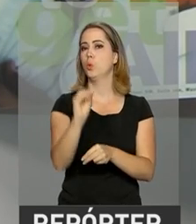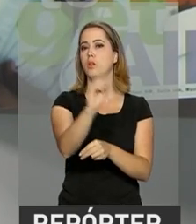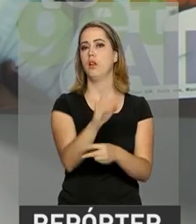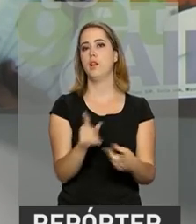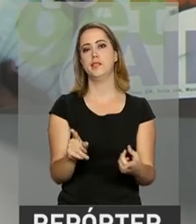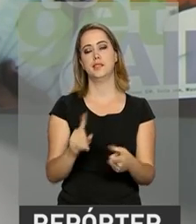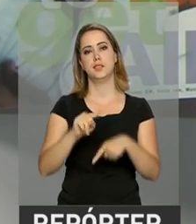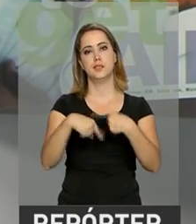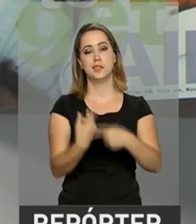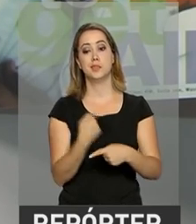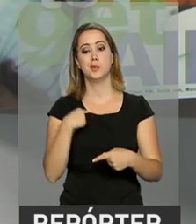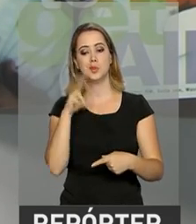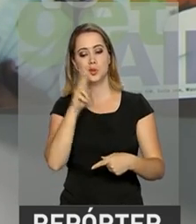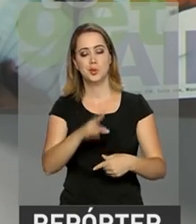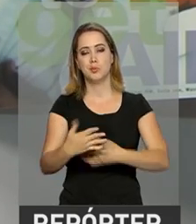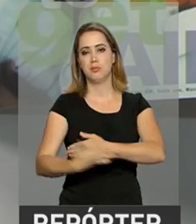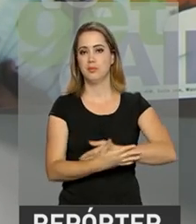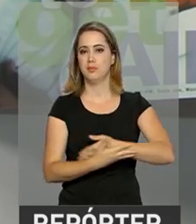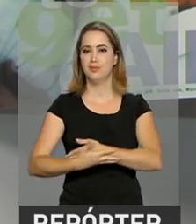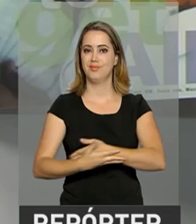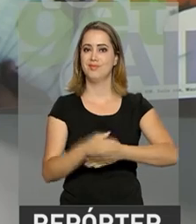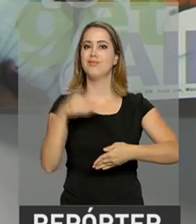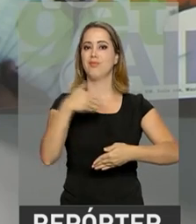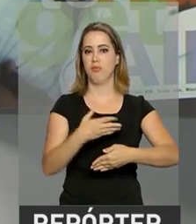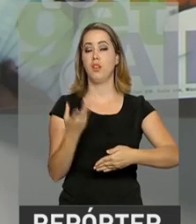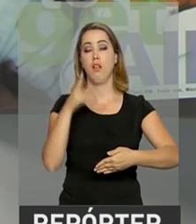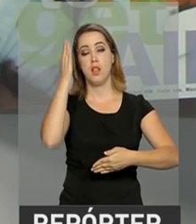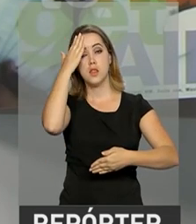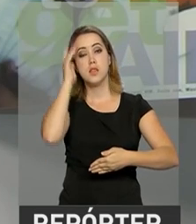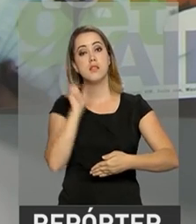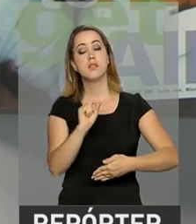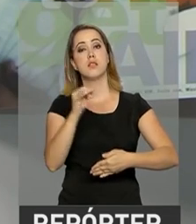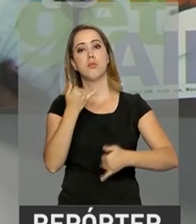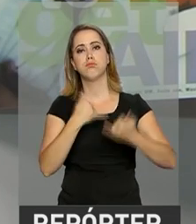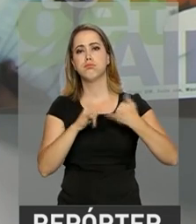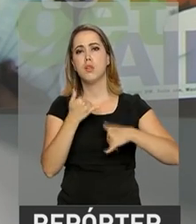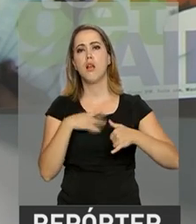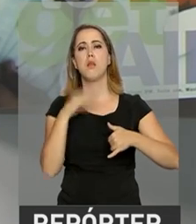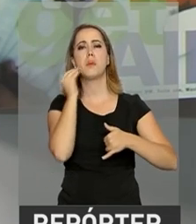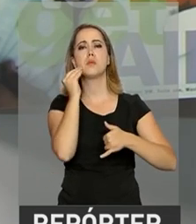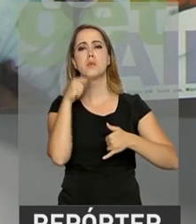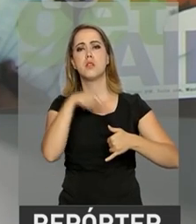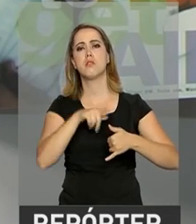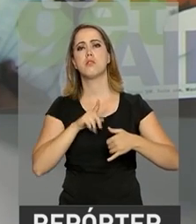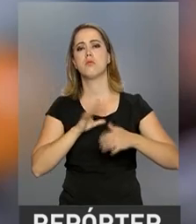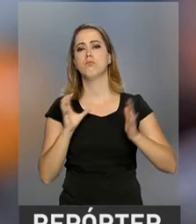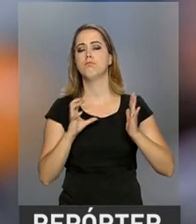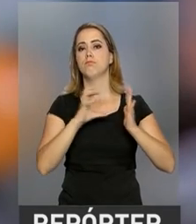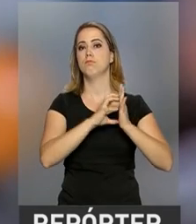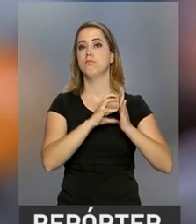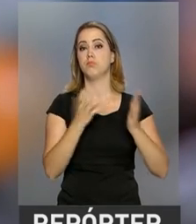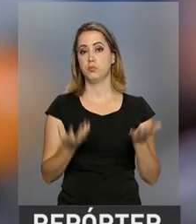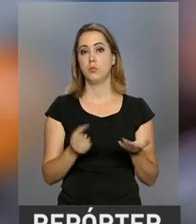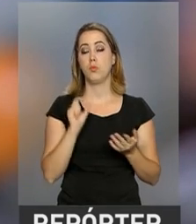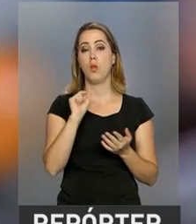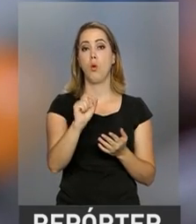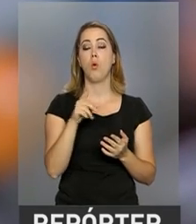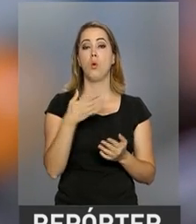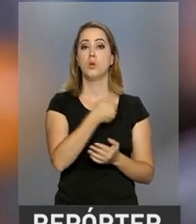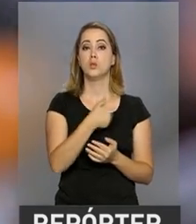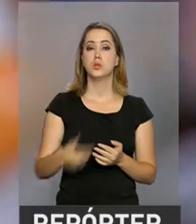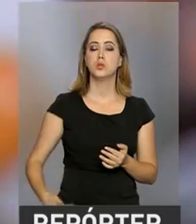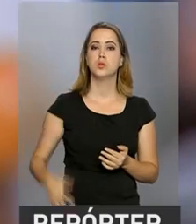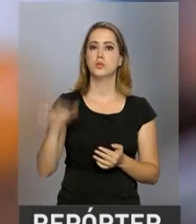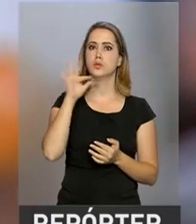acompanhamento das Crianças expostas até a definição do diagnóstico delas se elas tem ou não o HIV o que o governo